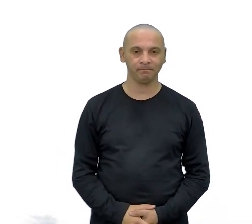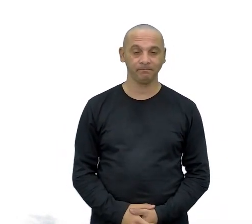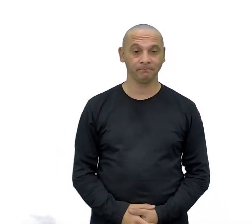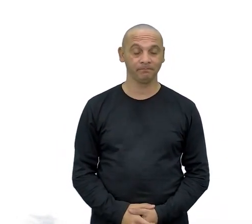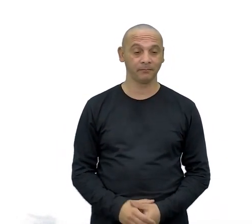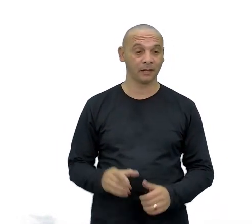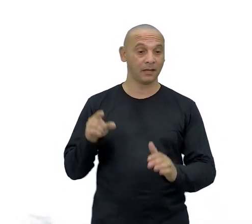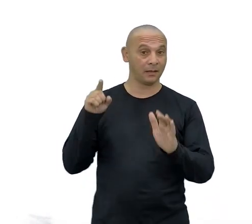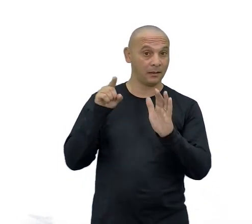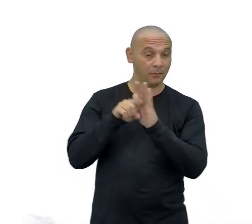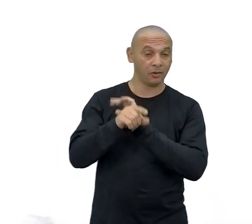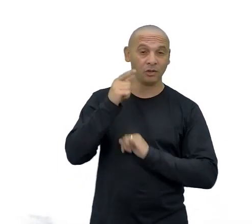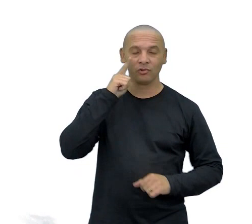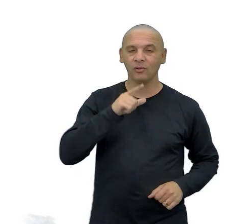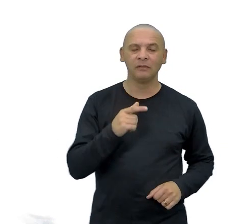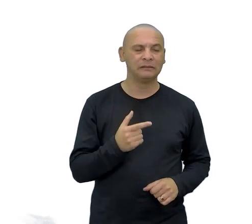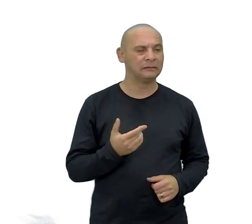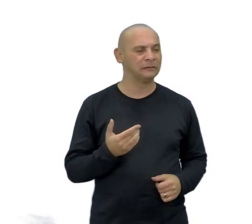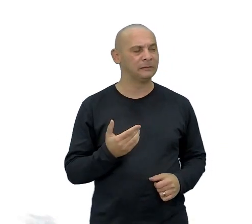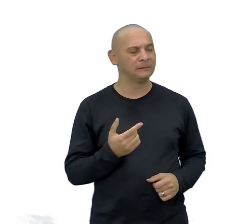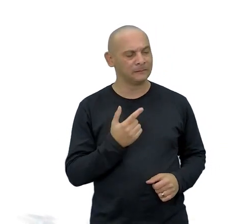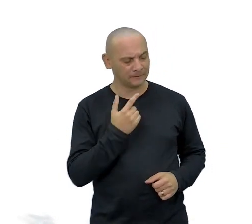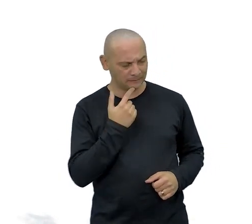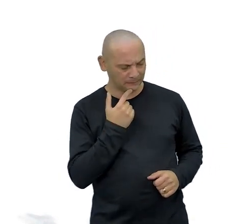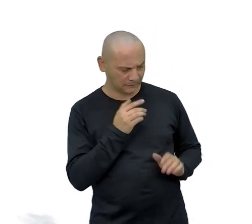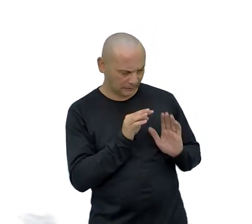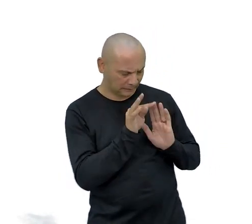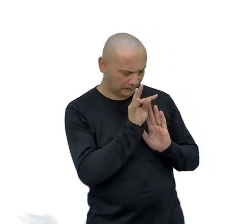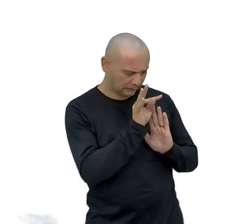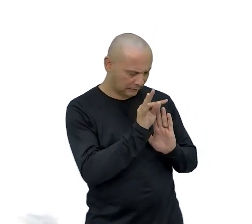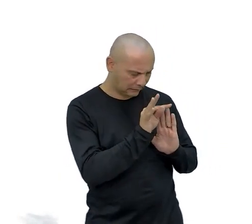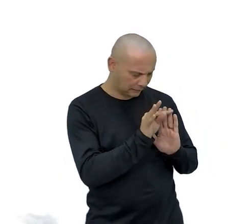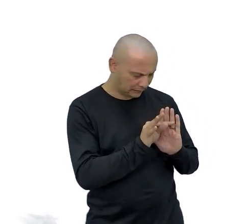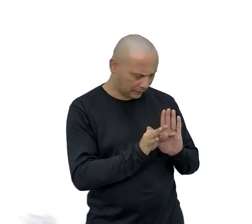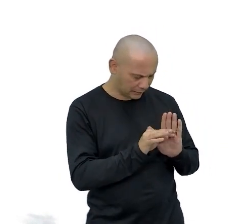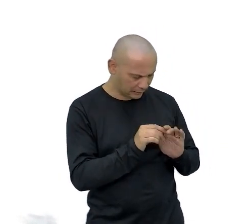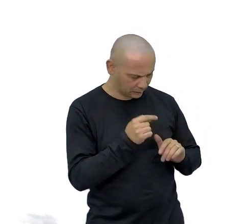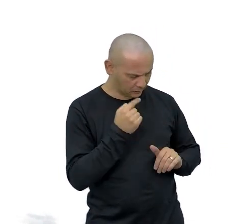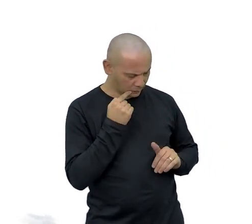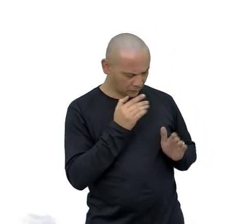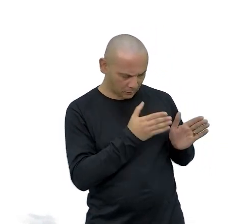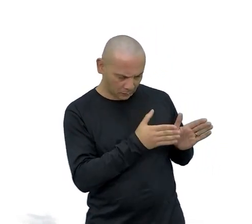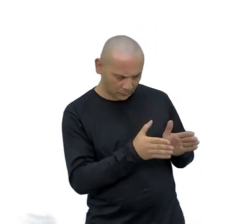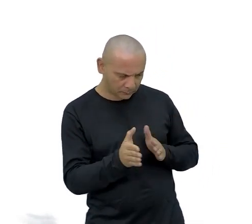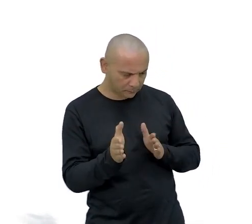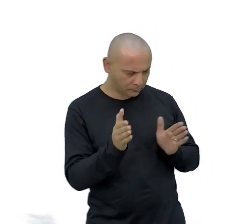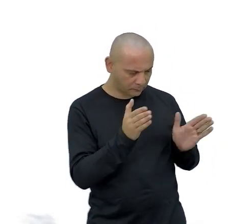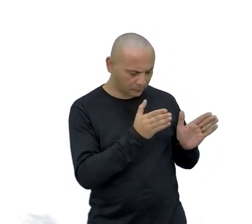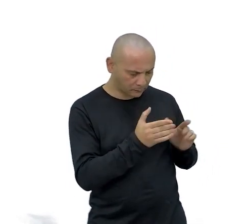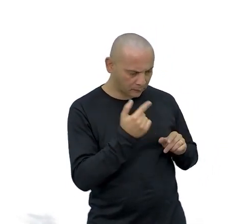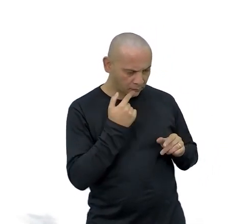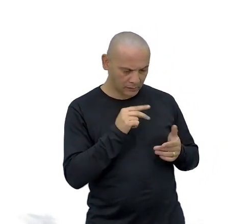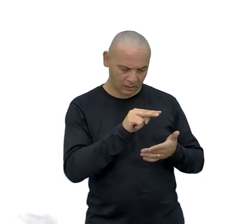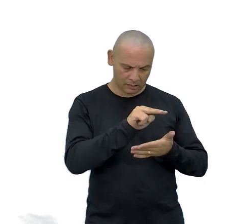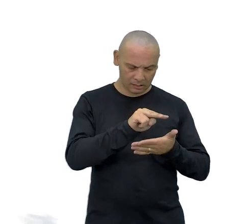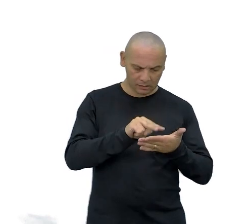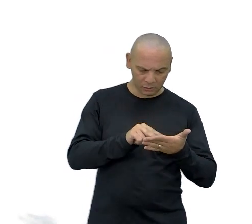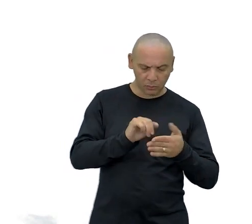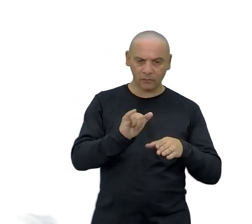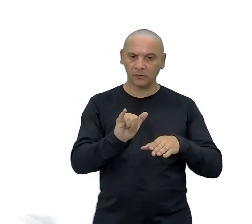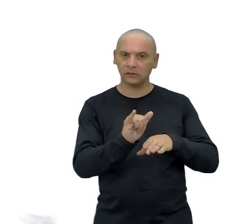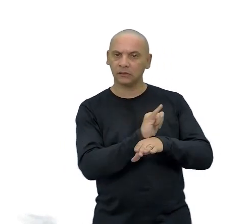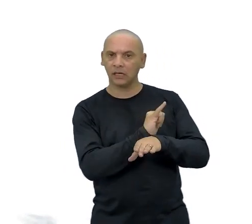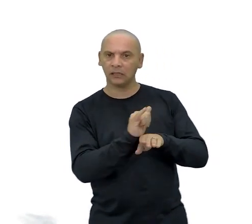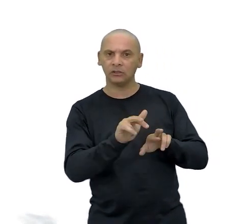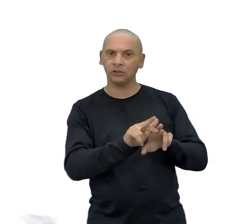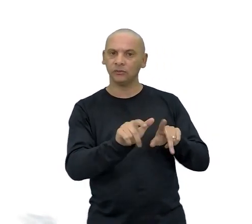Então, a pergunta novamente, de que maneira o processamento textual, né, todo esse processo de texto e as estratégias de leitura realizadas